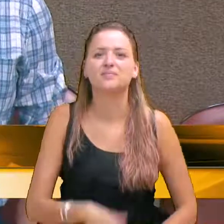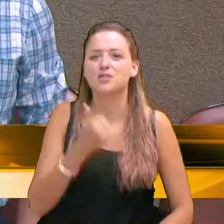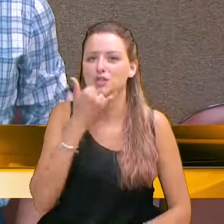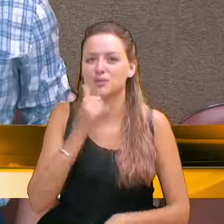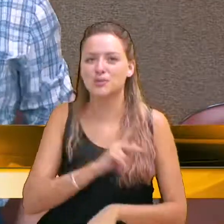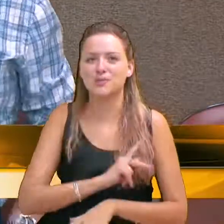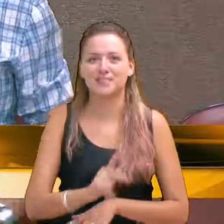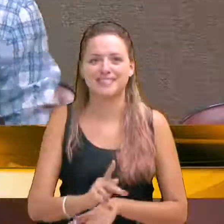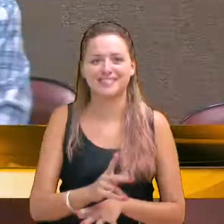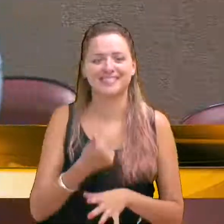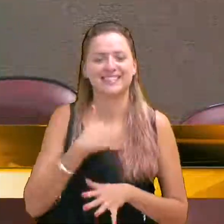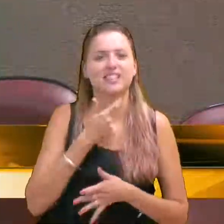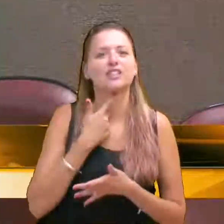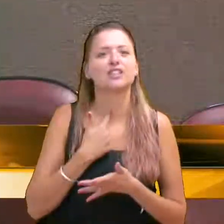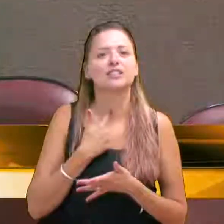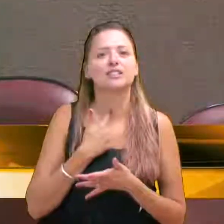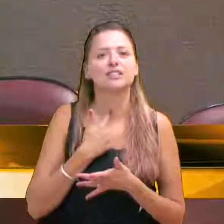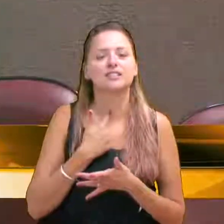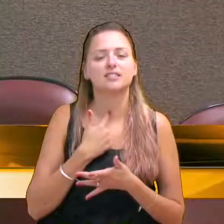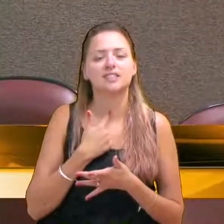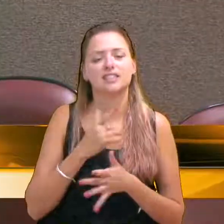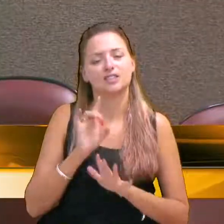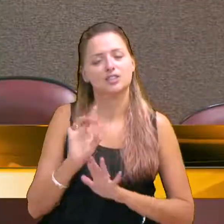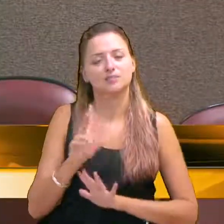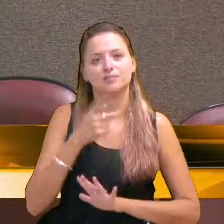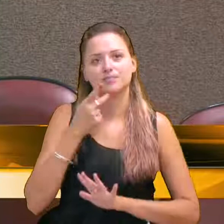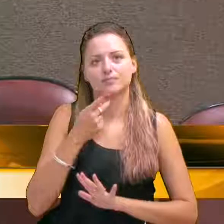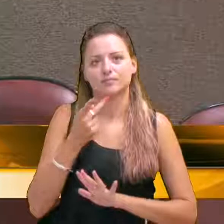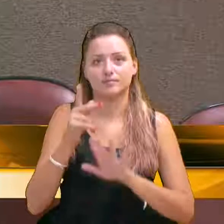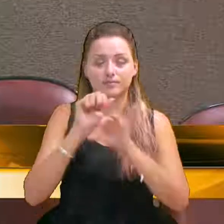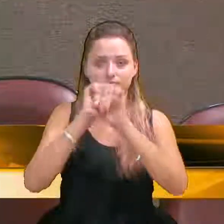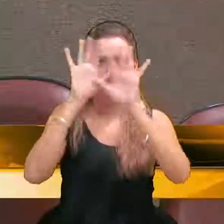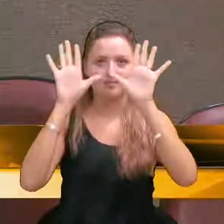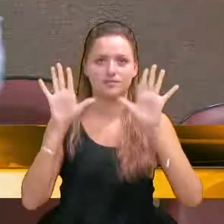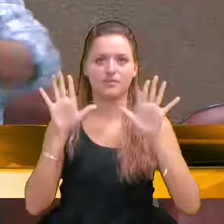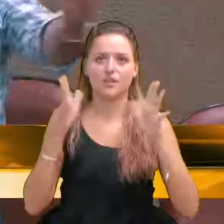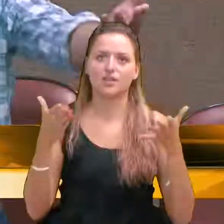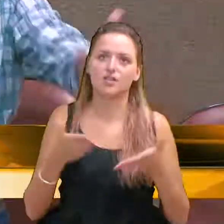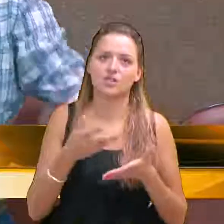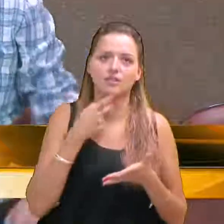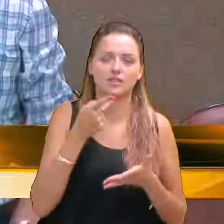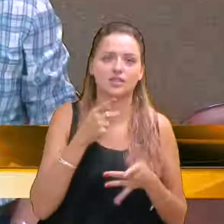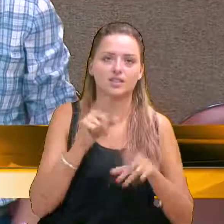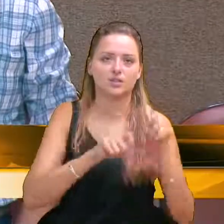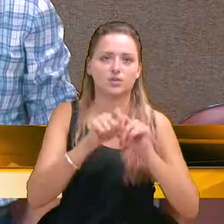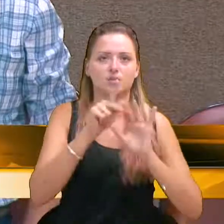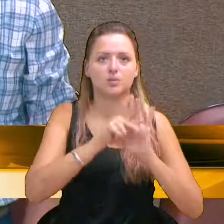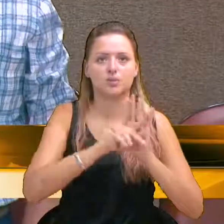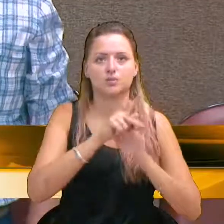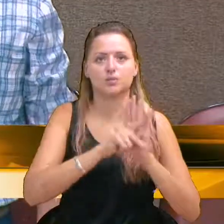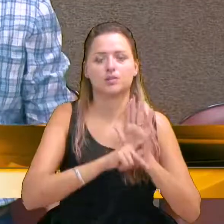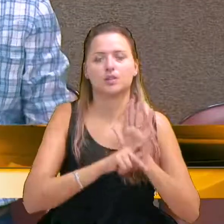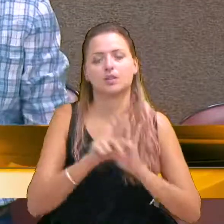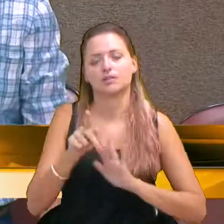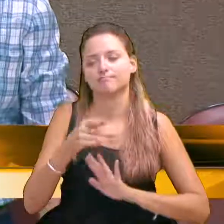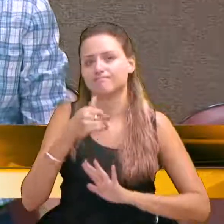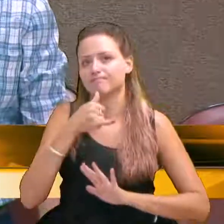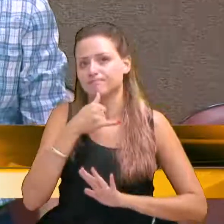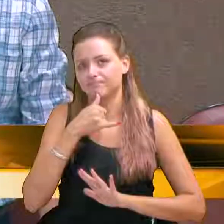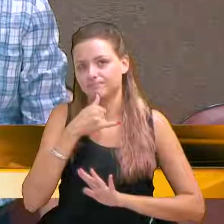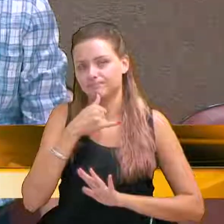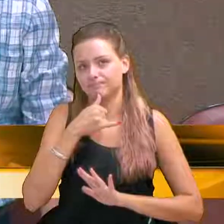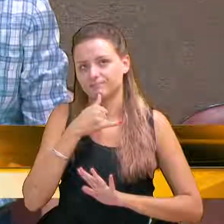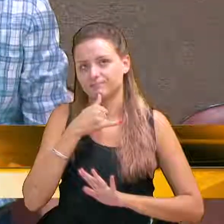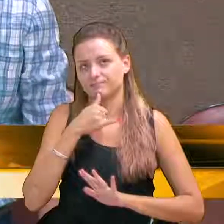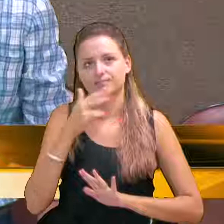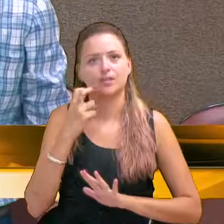senhor presidente. Então, eu gostaria de deixar isso bem claro. E já falando sobre os projetos, é uma infelicidade, é